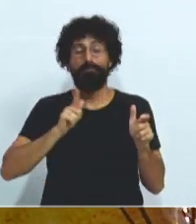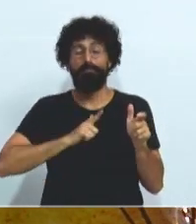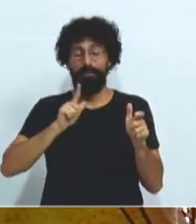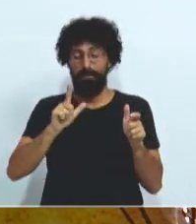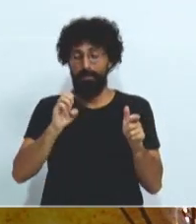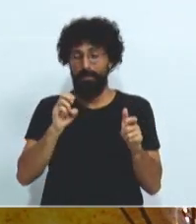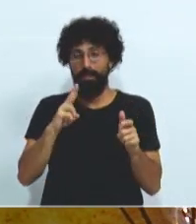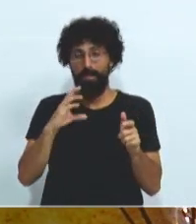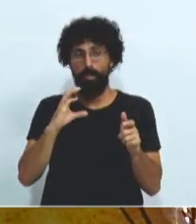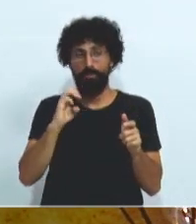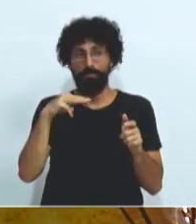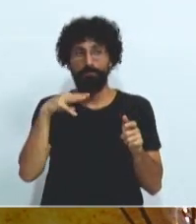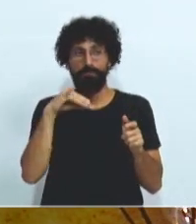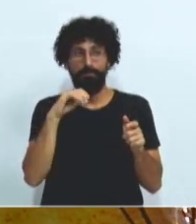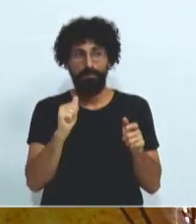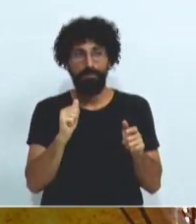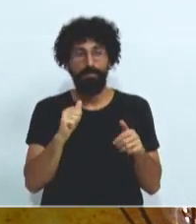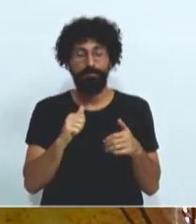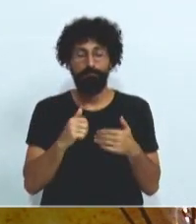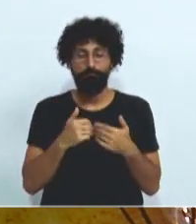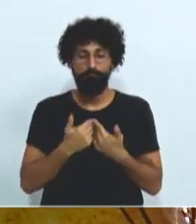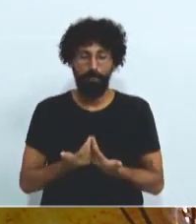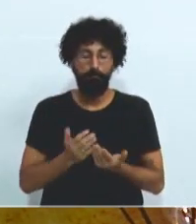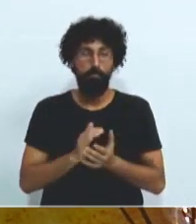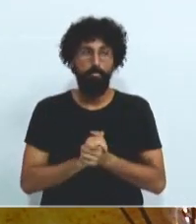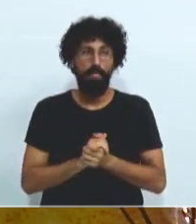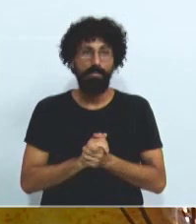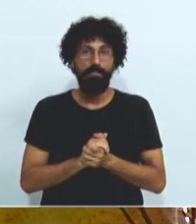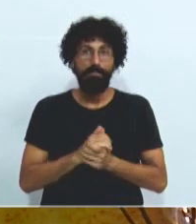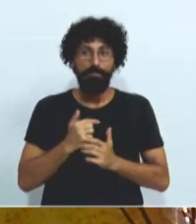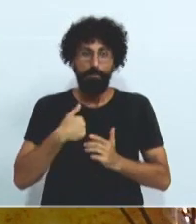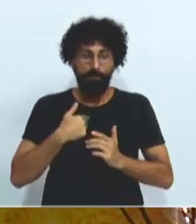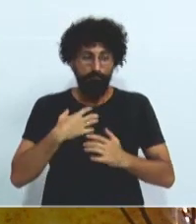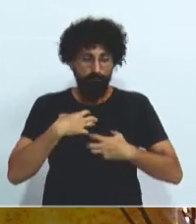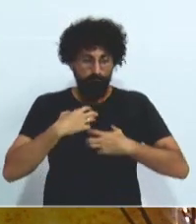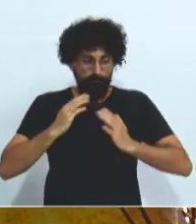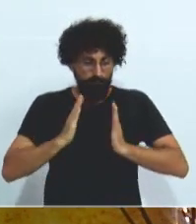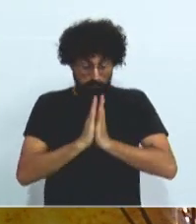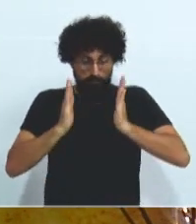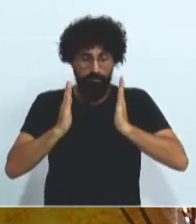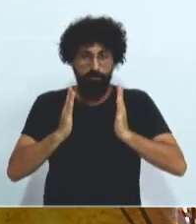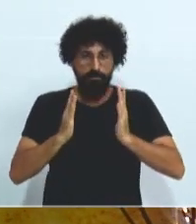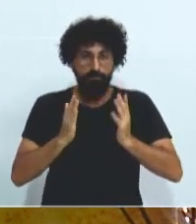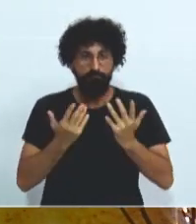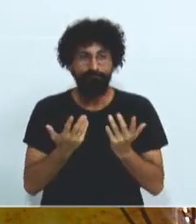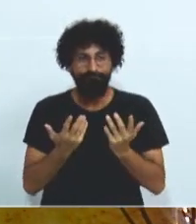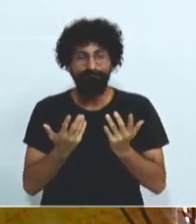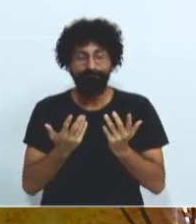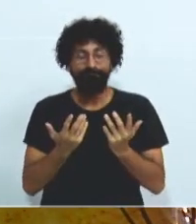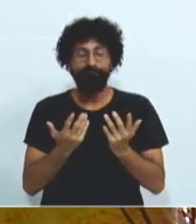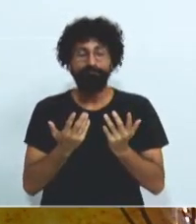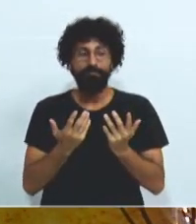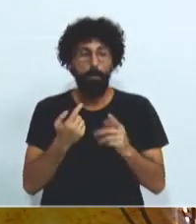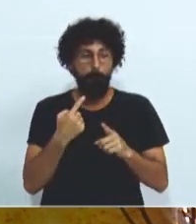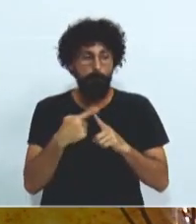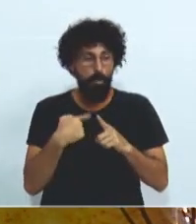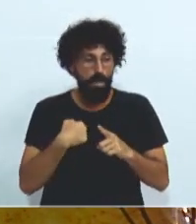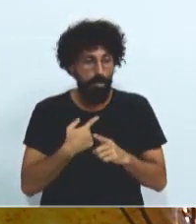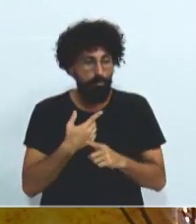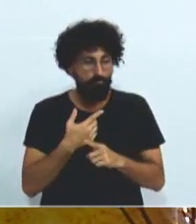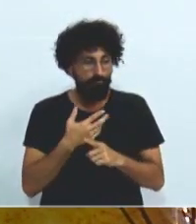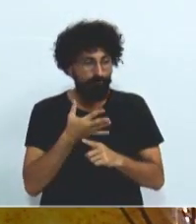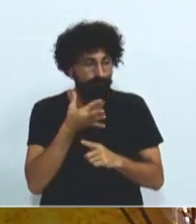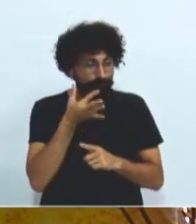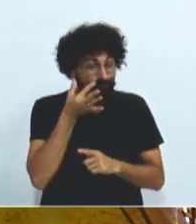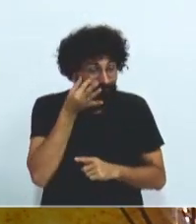leucemia. E assim, foi muito chocante para mim ver de perto, assim, o que, que essas